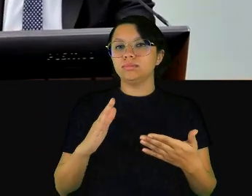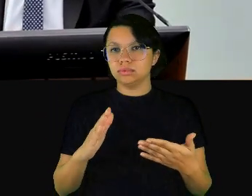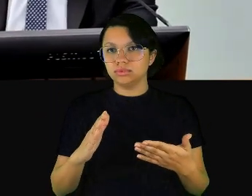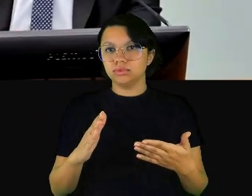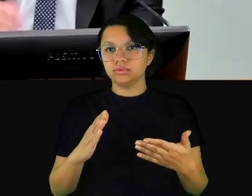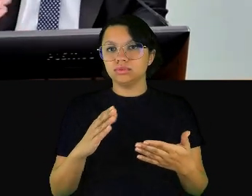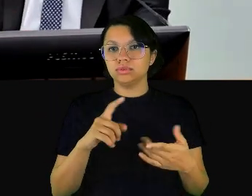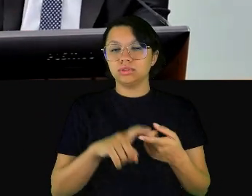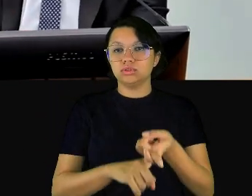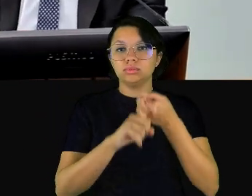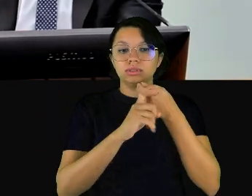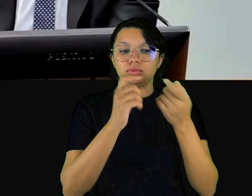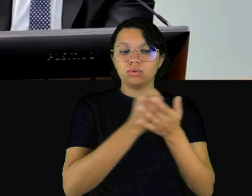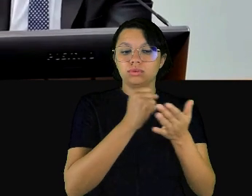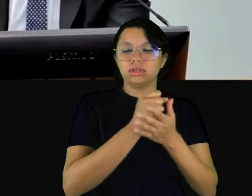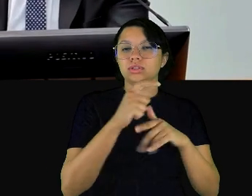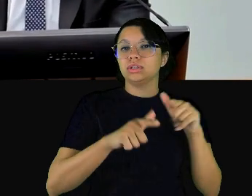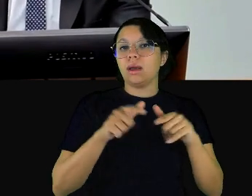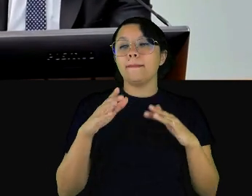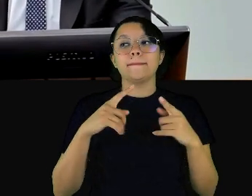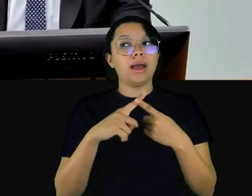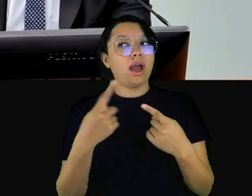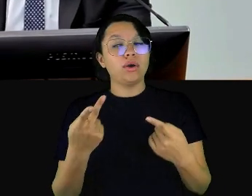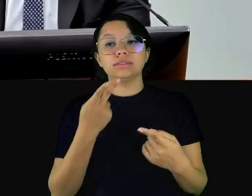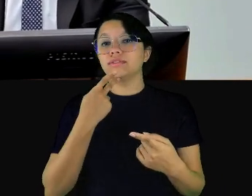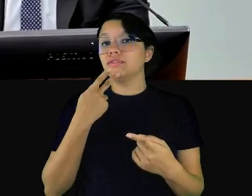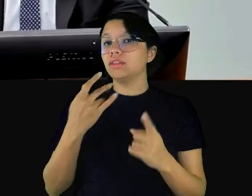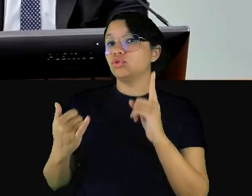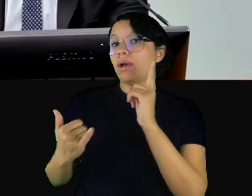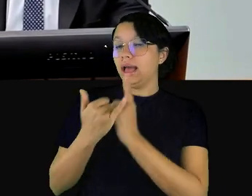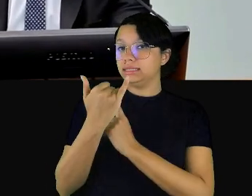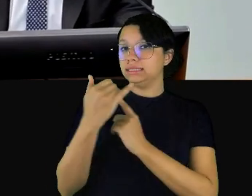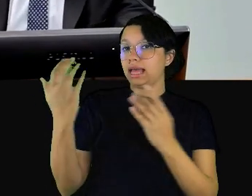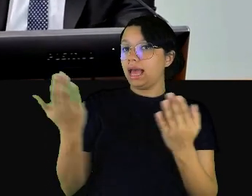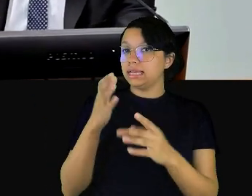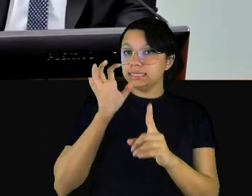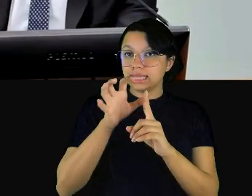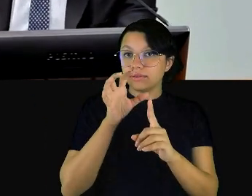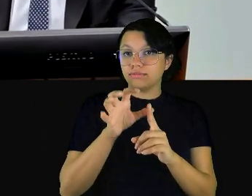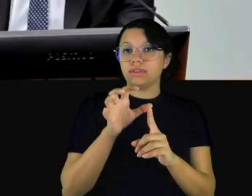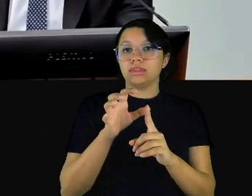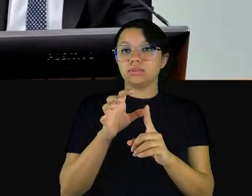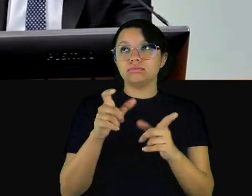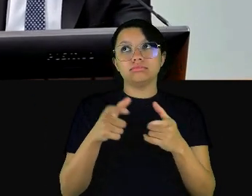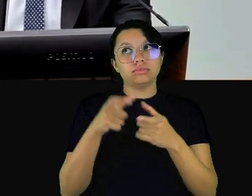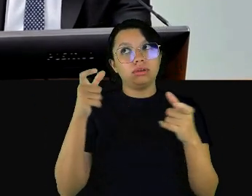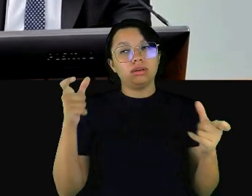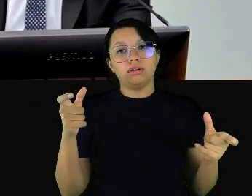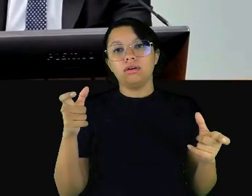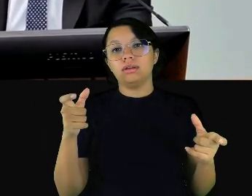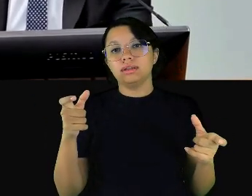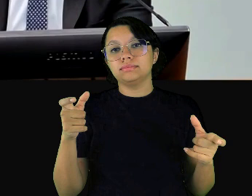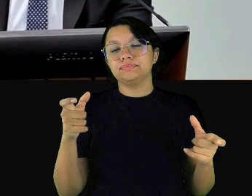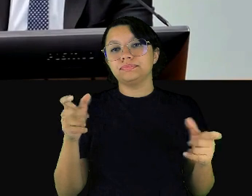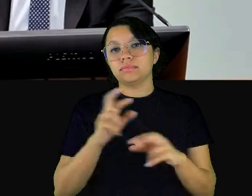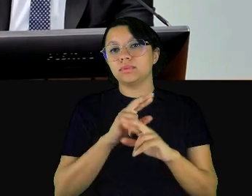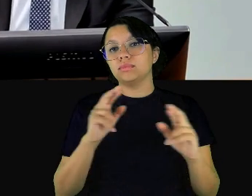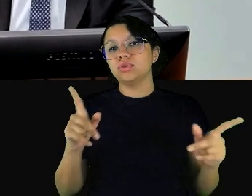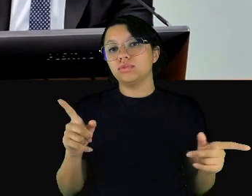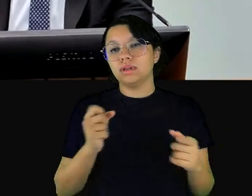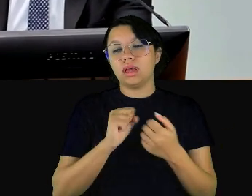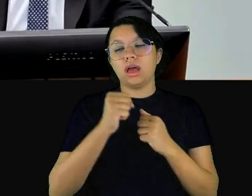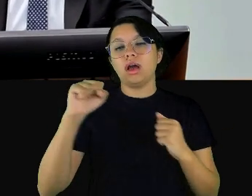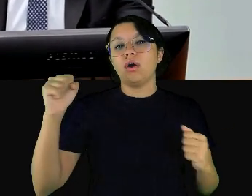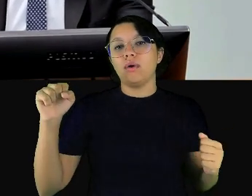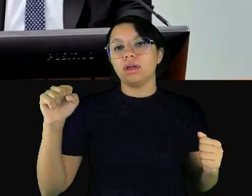contrato de trabalho. Mas quando nós estamos falando de uma acidentária, esse efeito vai dar realmente uma diferenciação muito